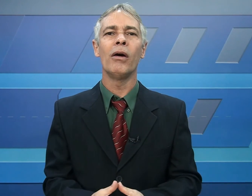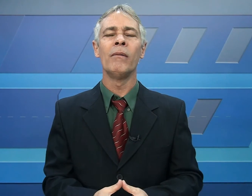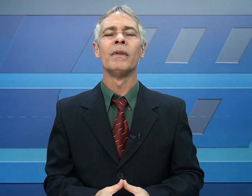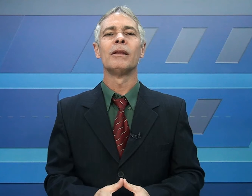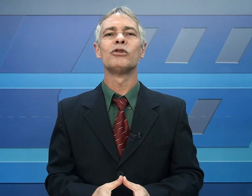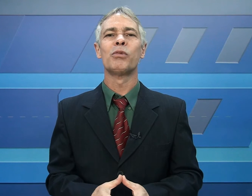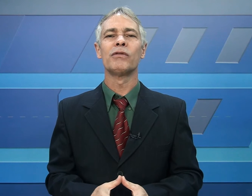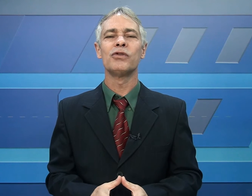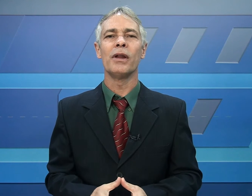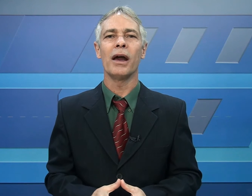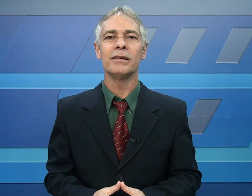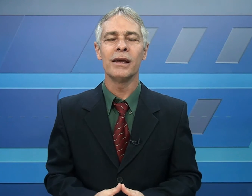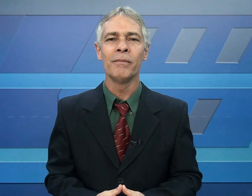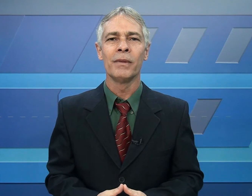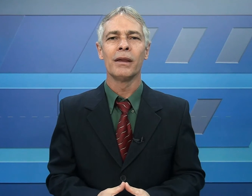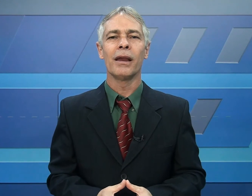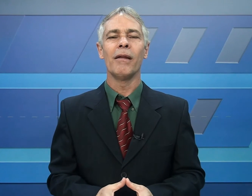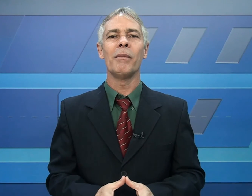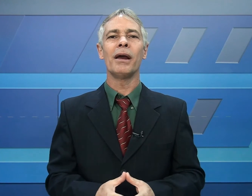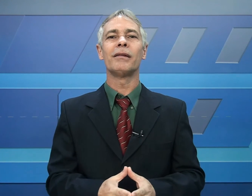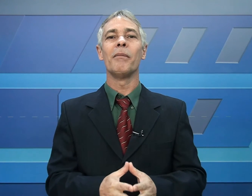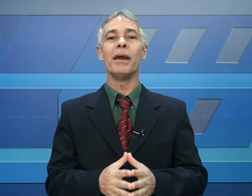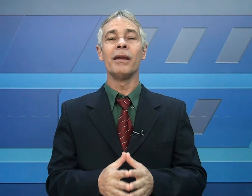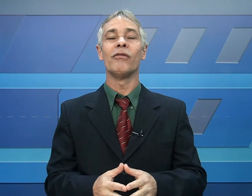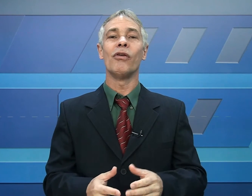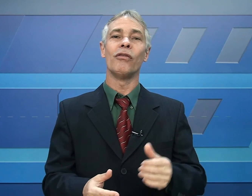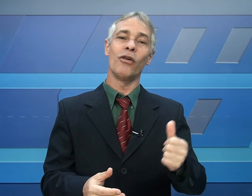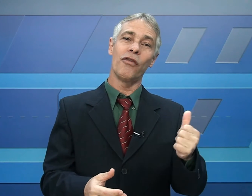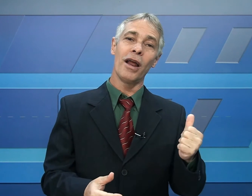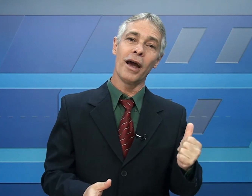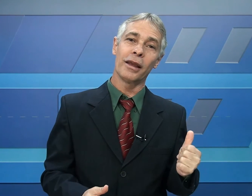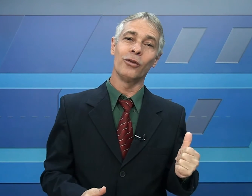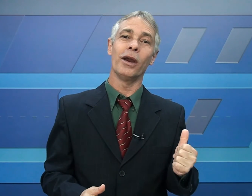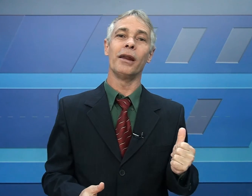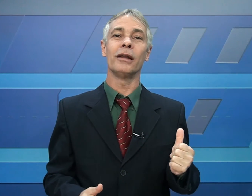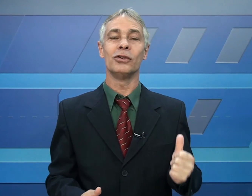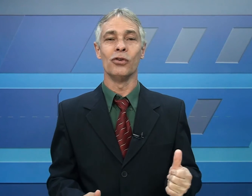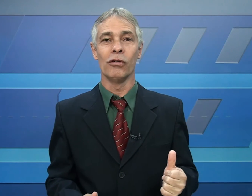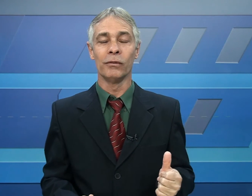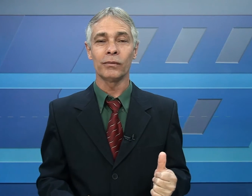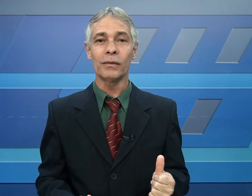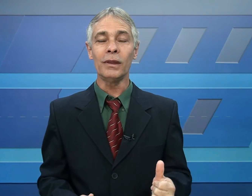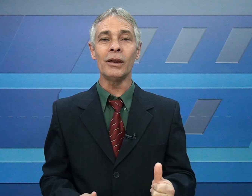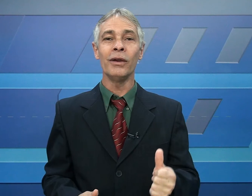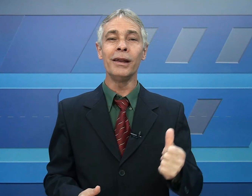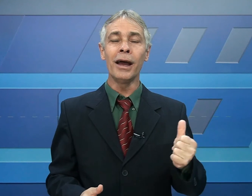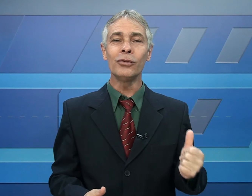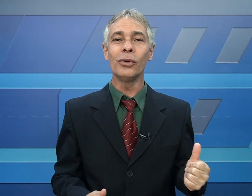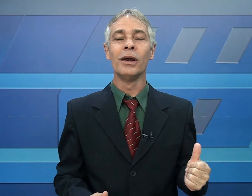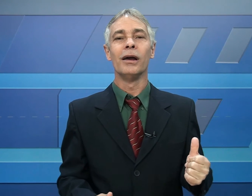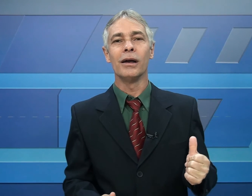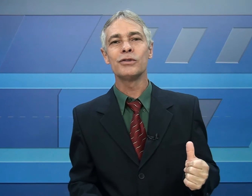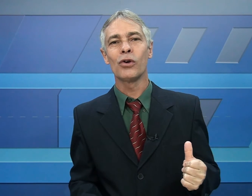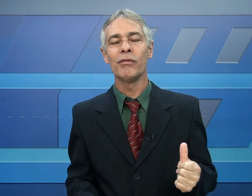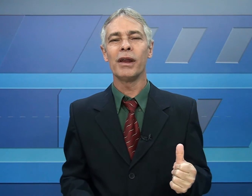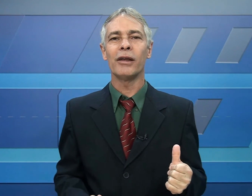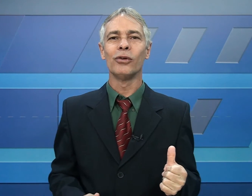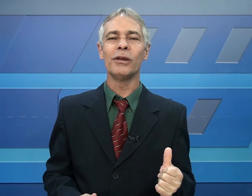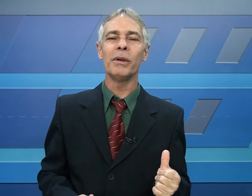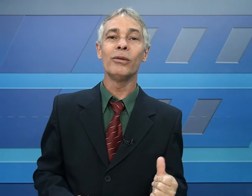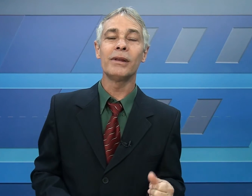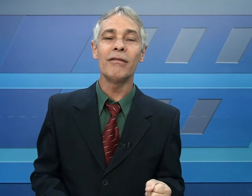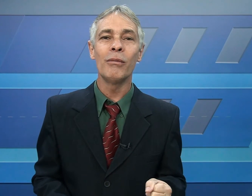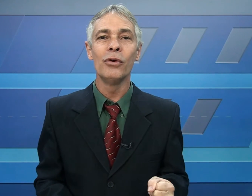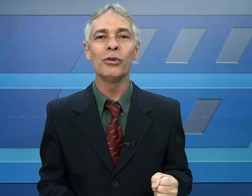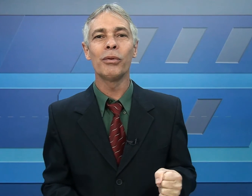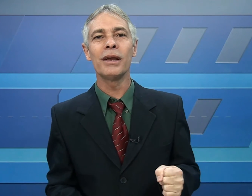valorização maior dos profissionais, né? Quero lembrar que também, vou falar aqui do Renato de novo. Renato, antes como vereador,